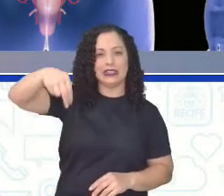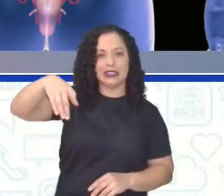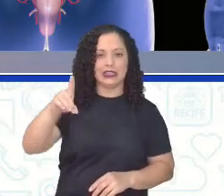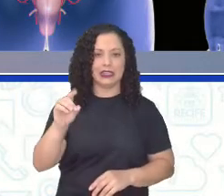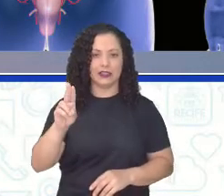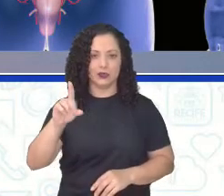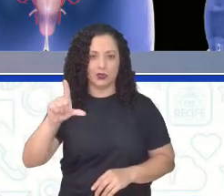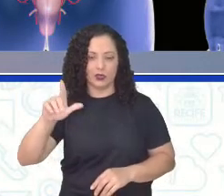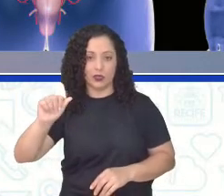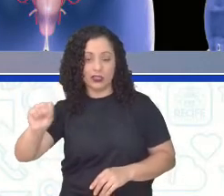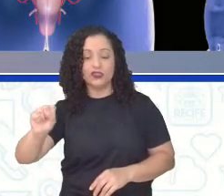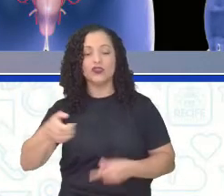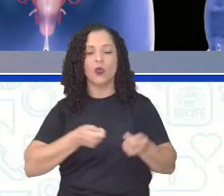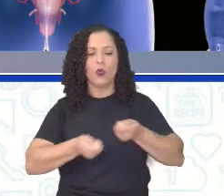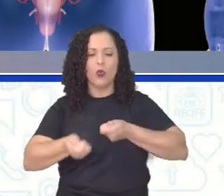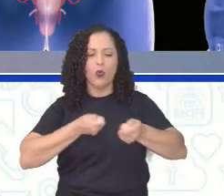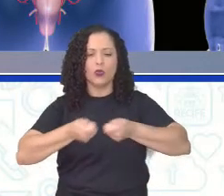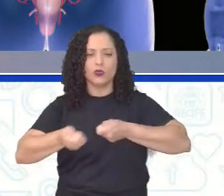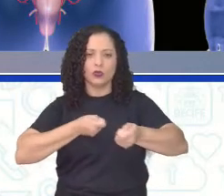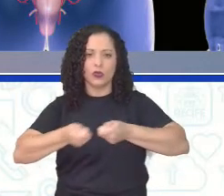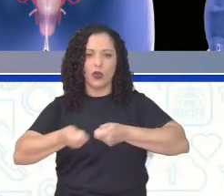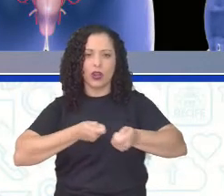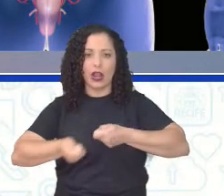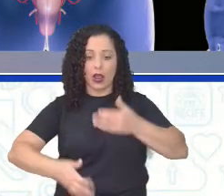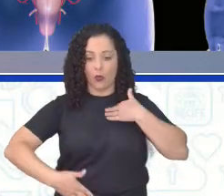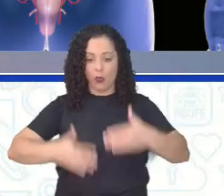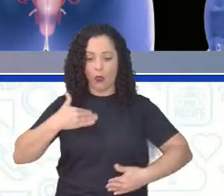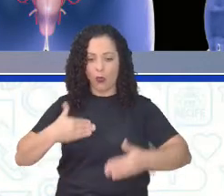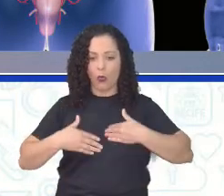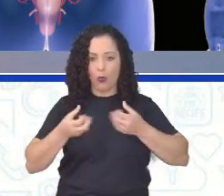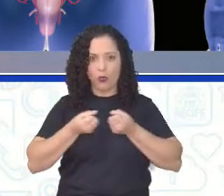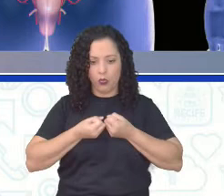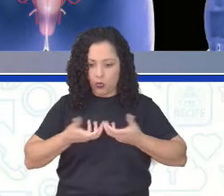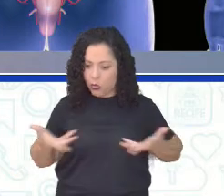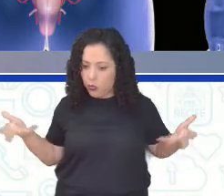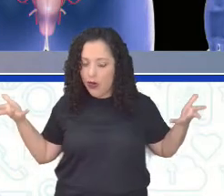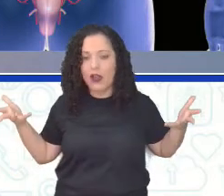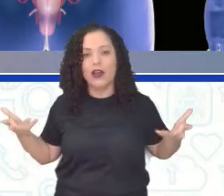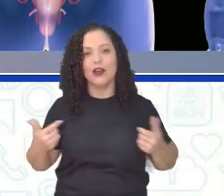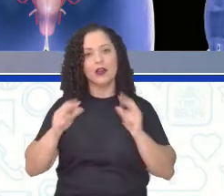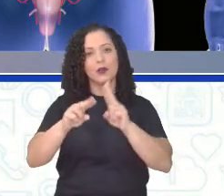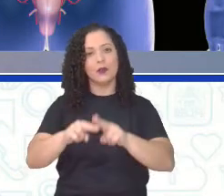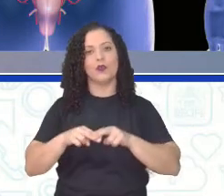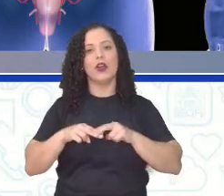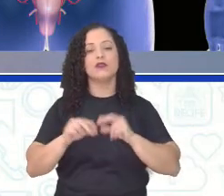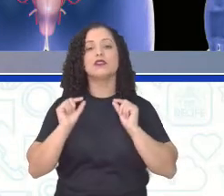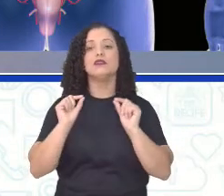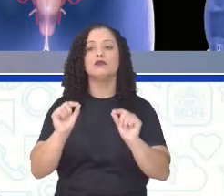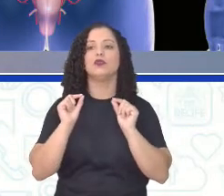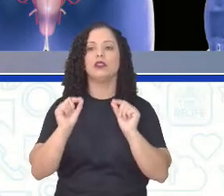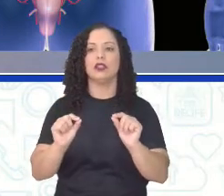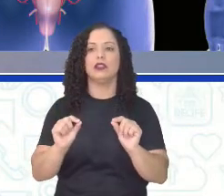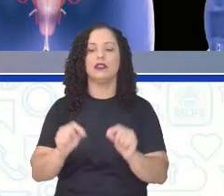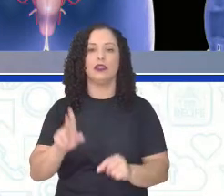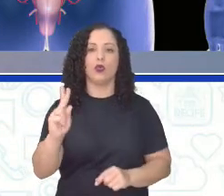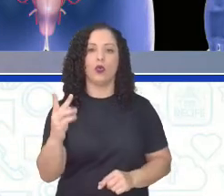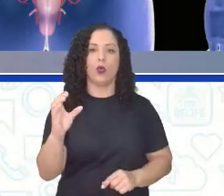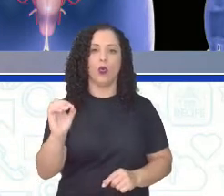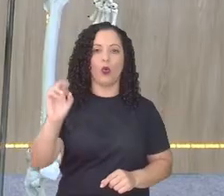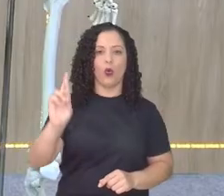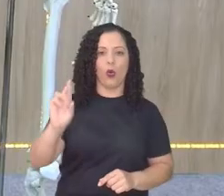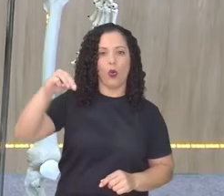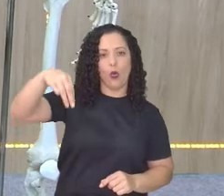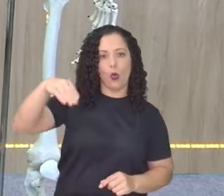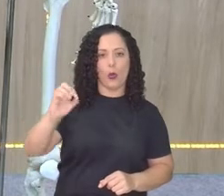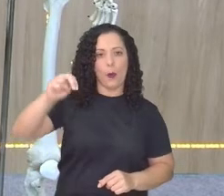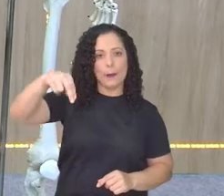regulam e controlam várias funções do organismo por meio da produção de secreção e de hormônios. Então, agora a